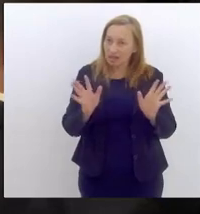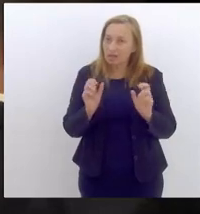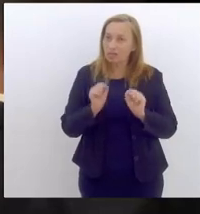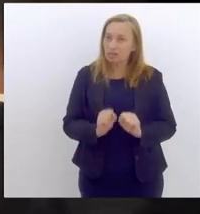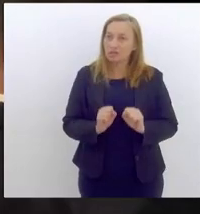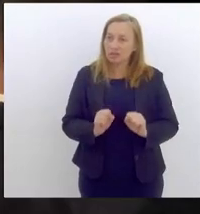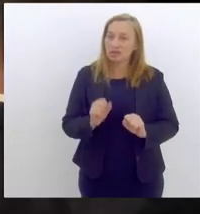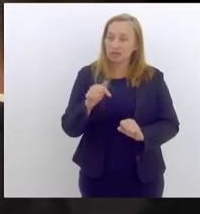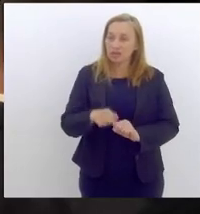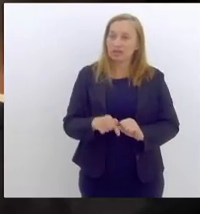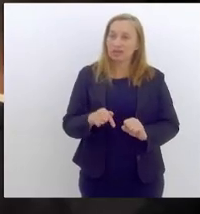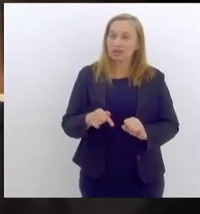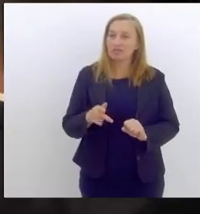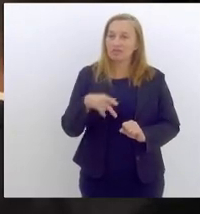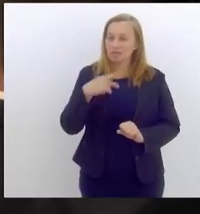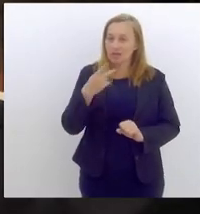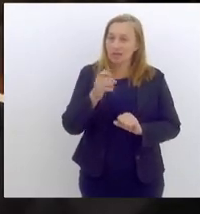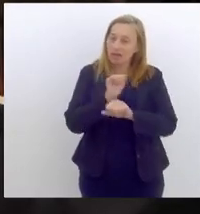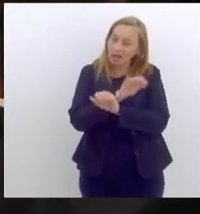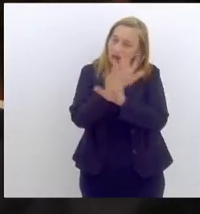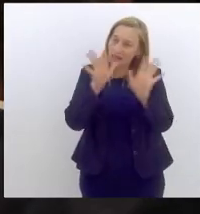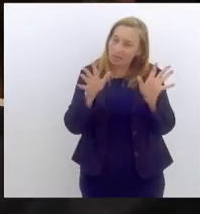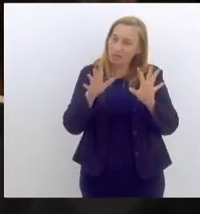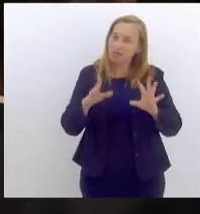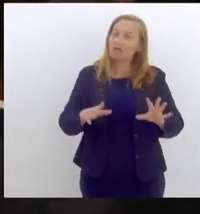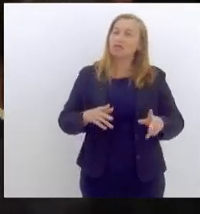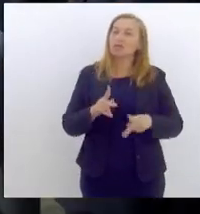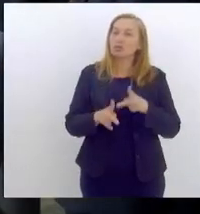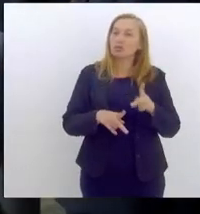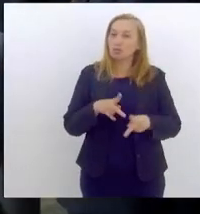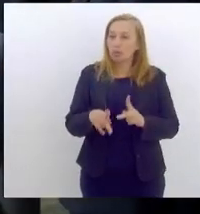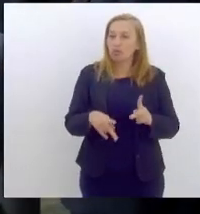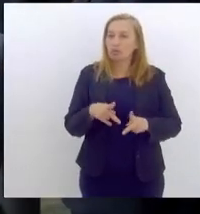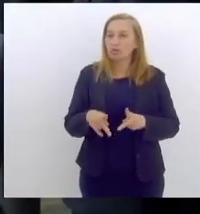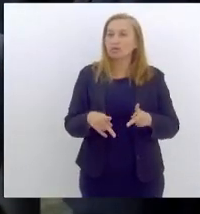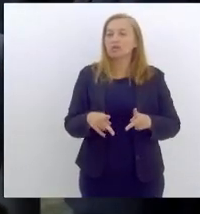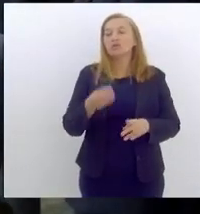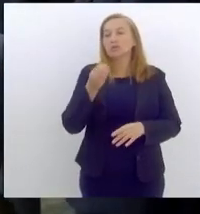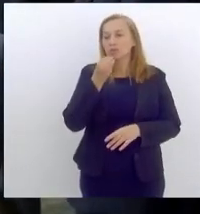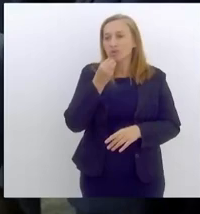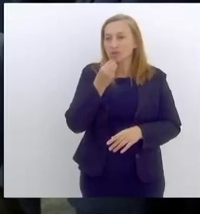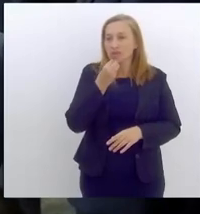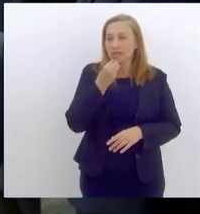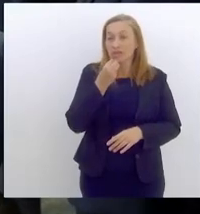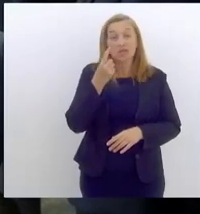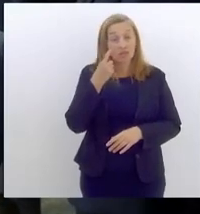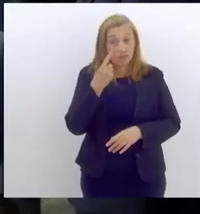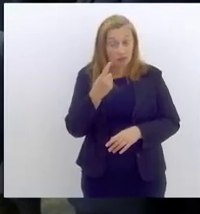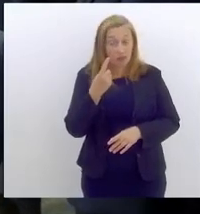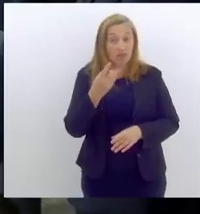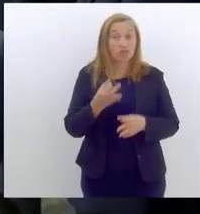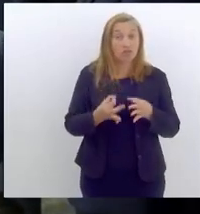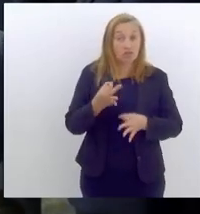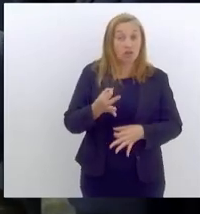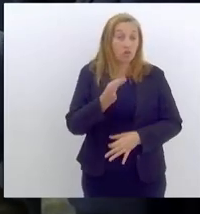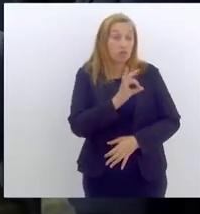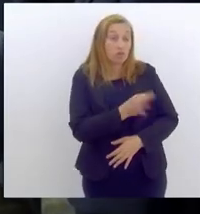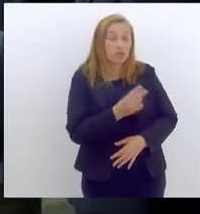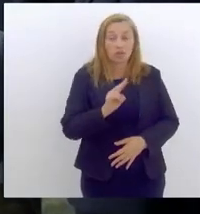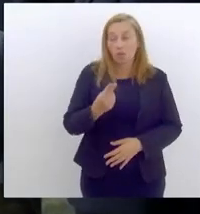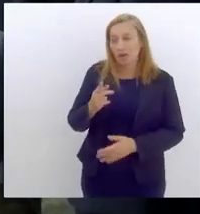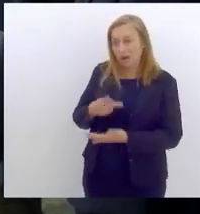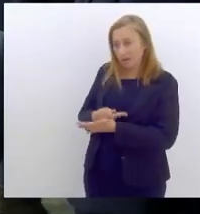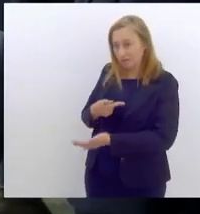aqui expressar de fato aquilo que a população tem oportunidade de julgar como certo e como